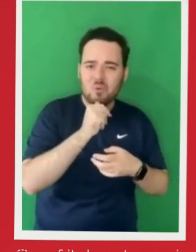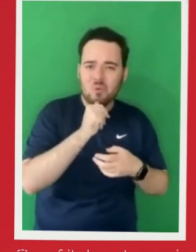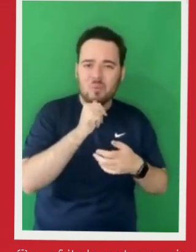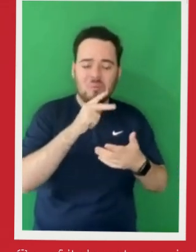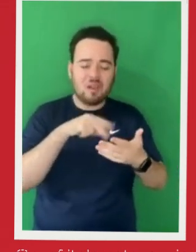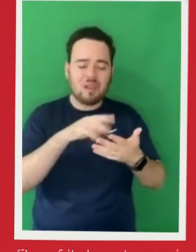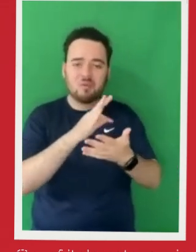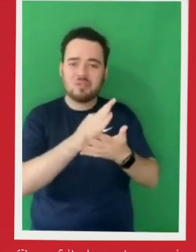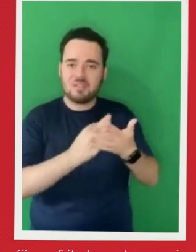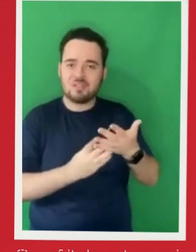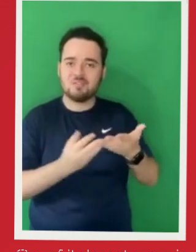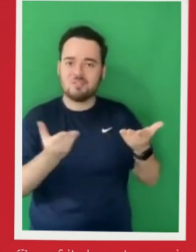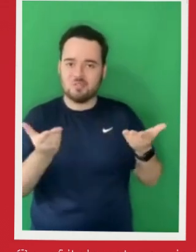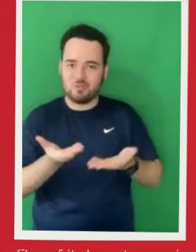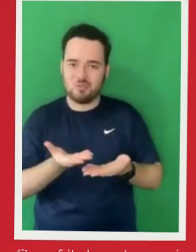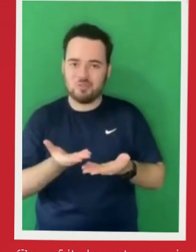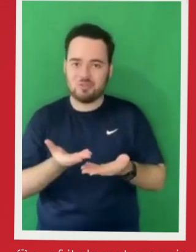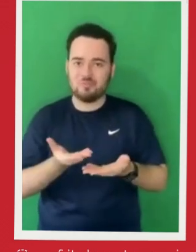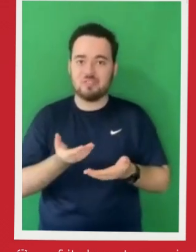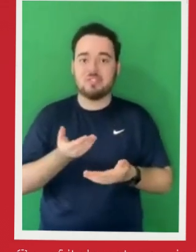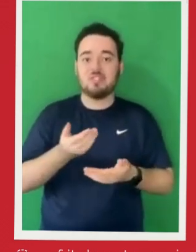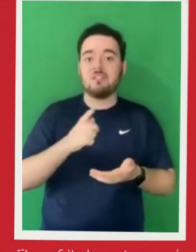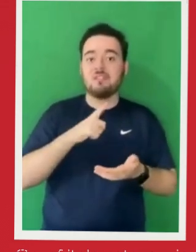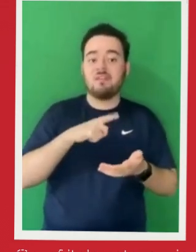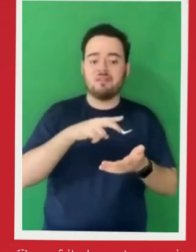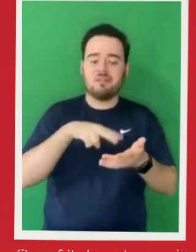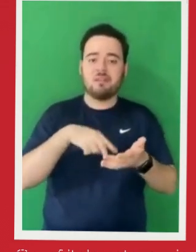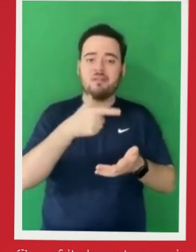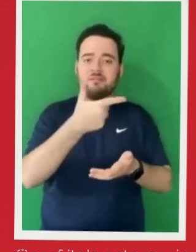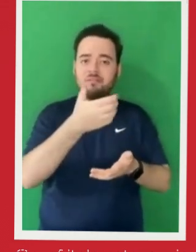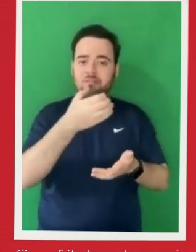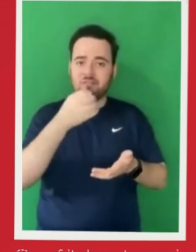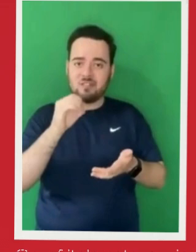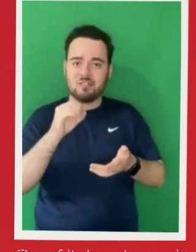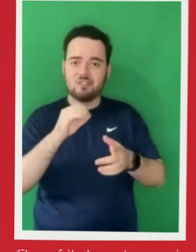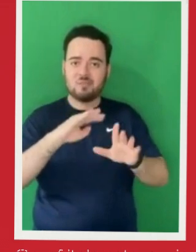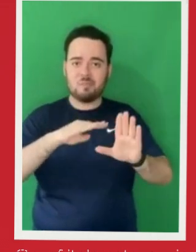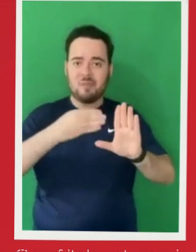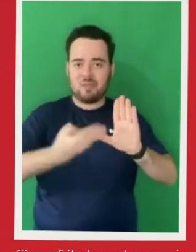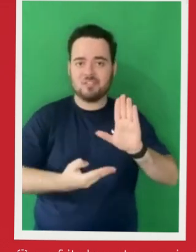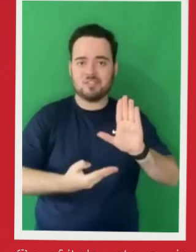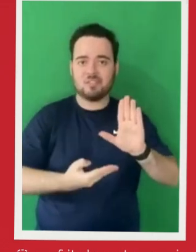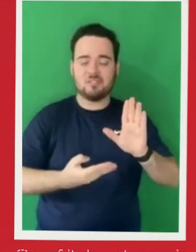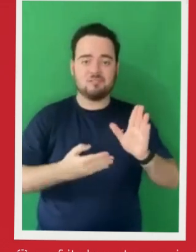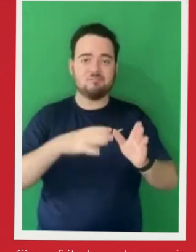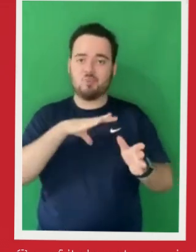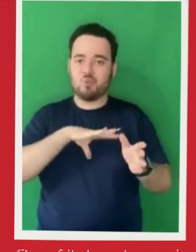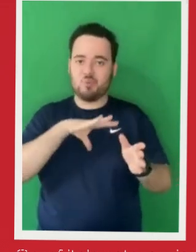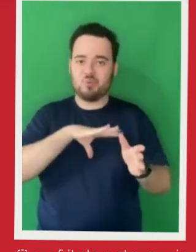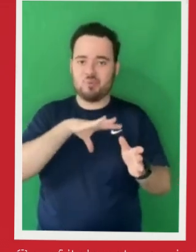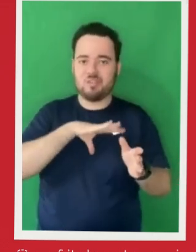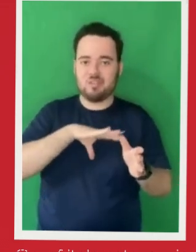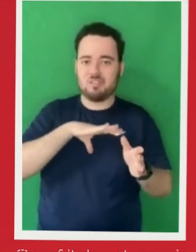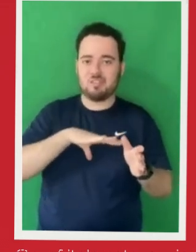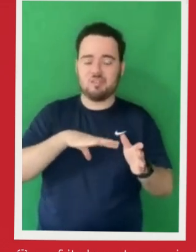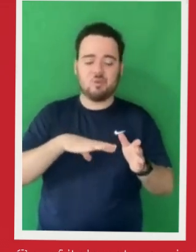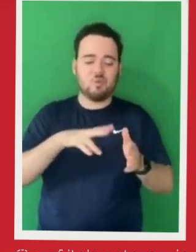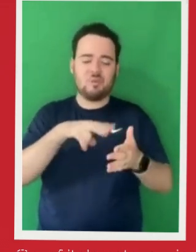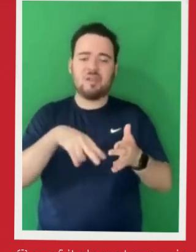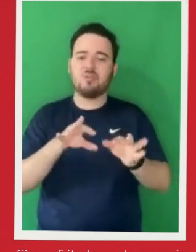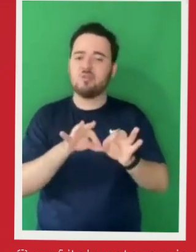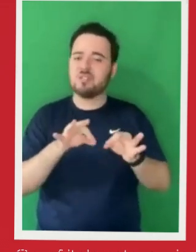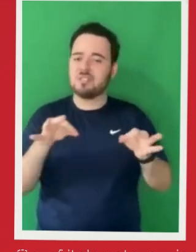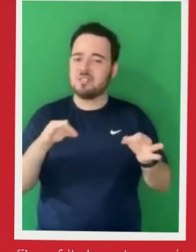ler os textos de hoje? Se você tem que ler 20 páginas em língua portuguesa, e uma leitura mais ou